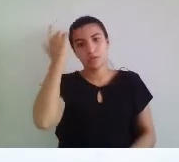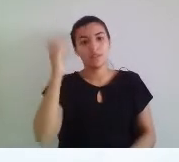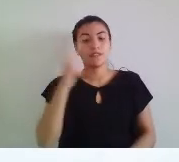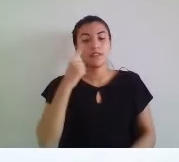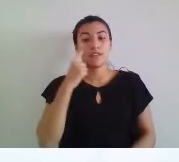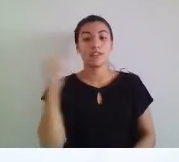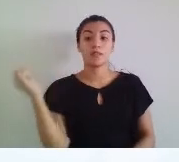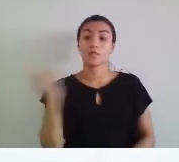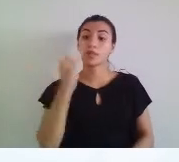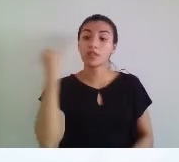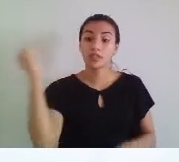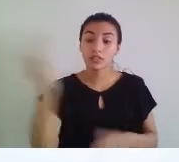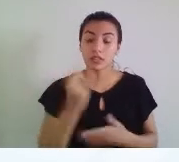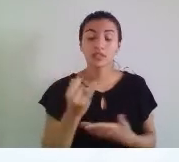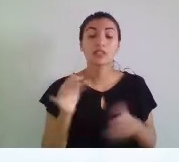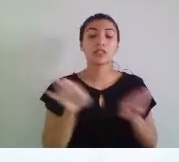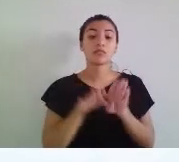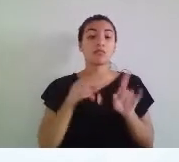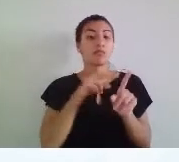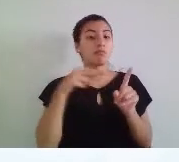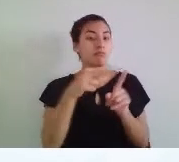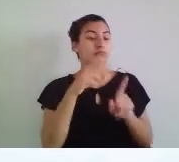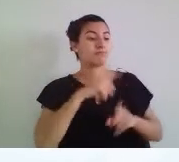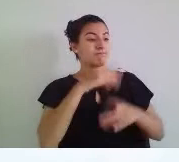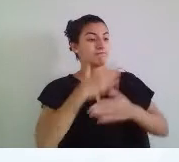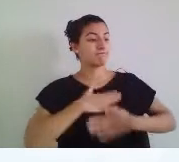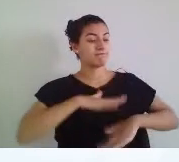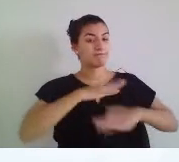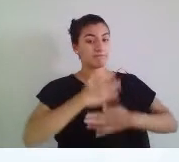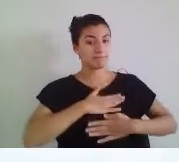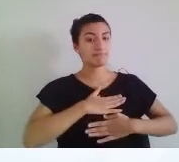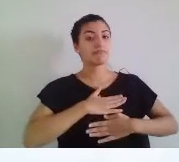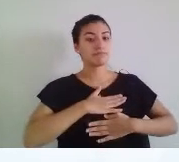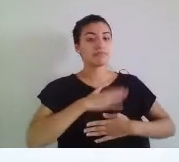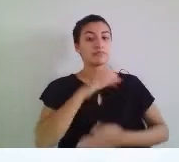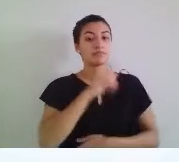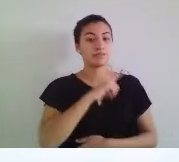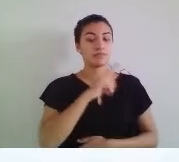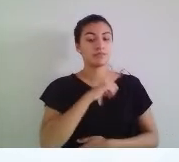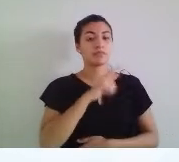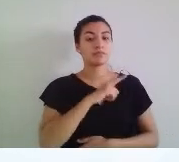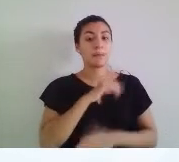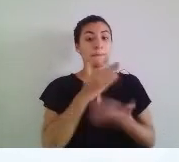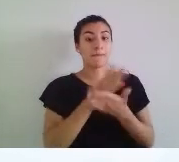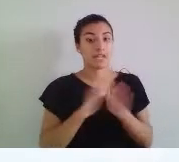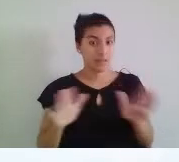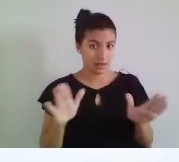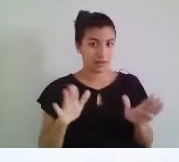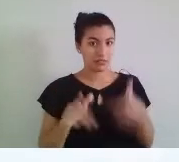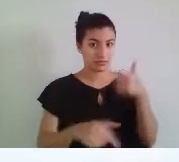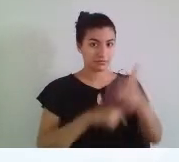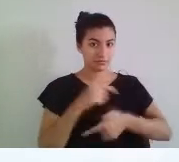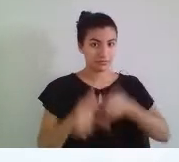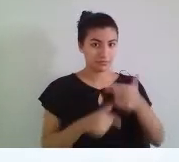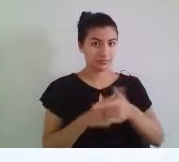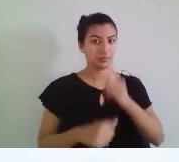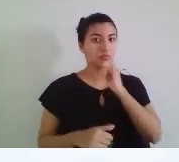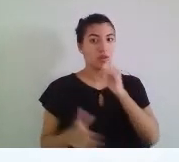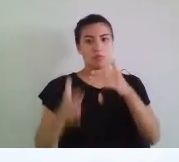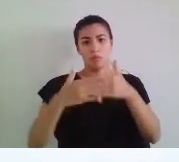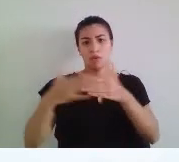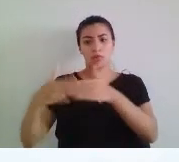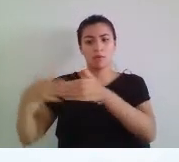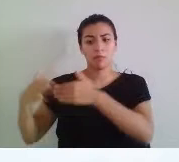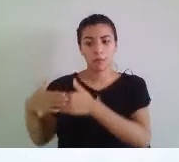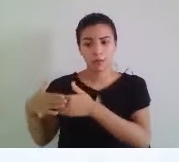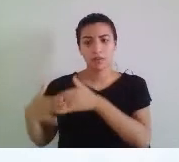essenciais, e, por outro lado, ter a tranquilidade de que, havendo a suspensão das atividades, por lockdown, por